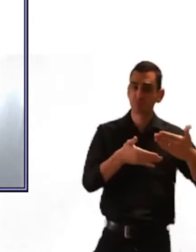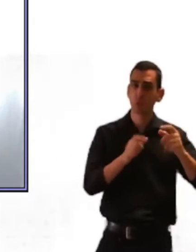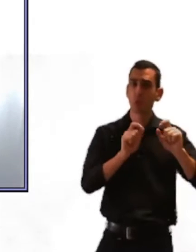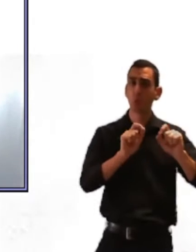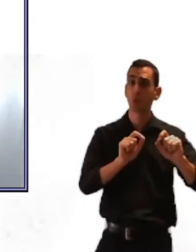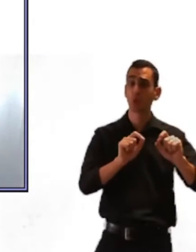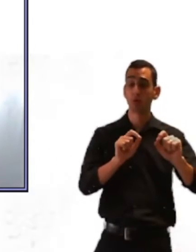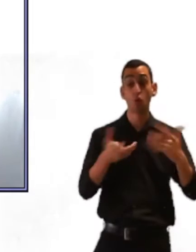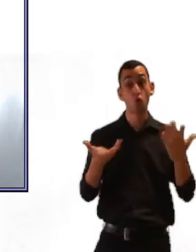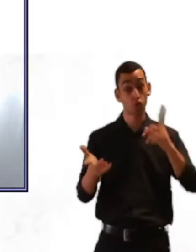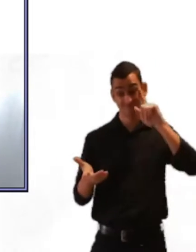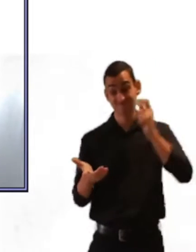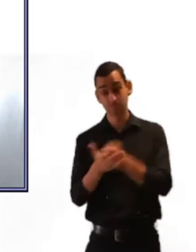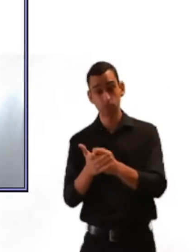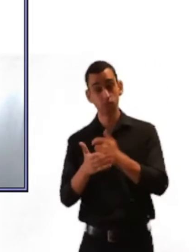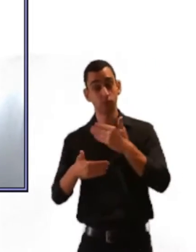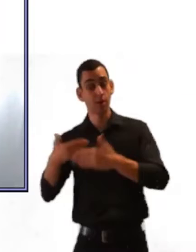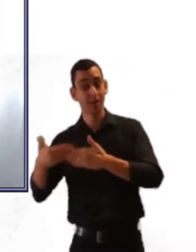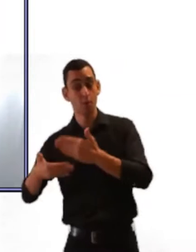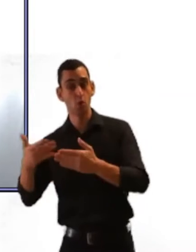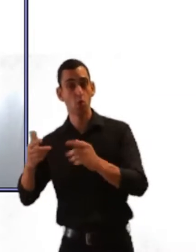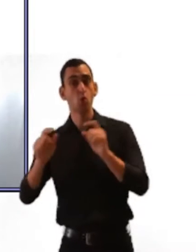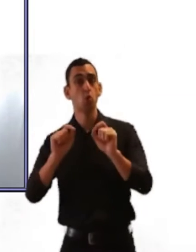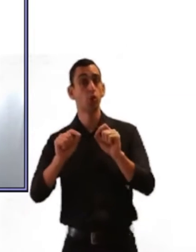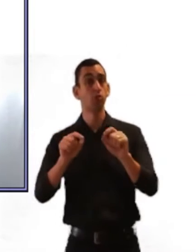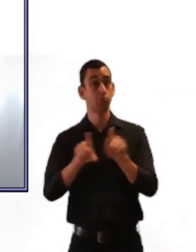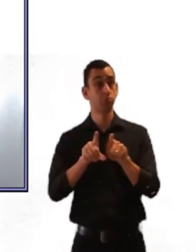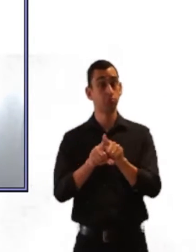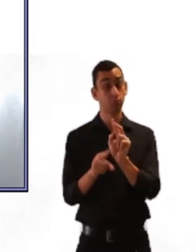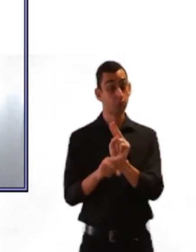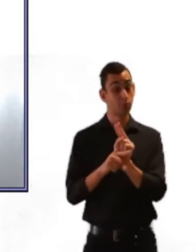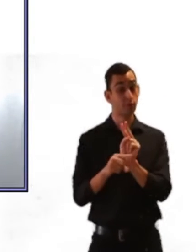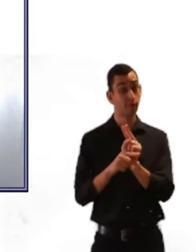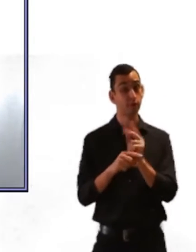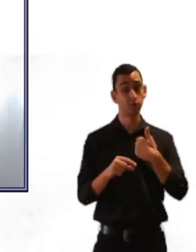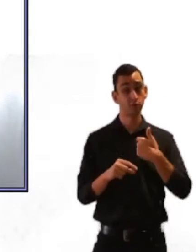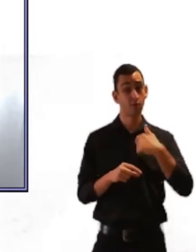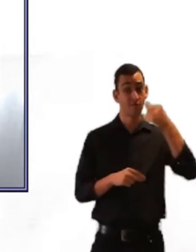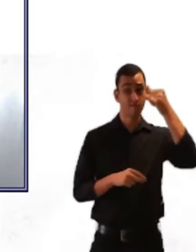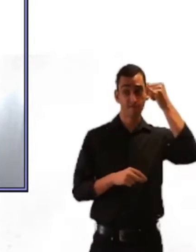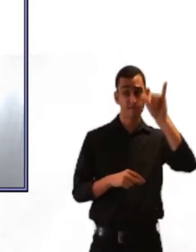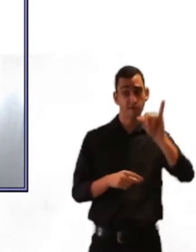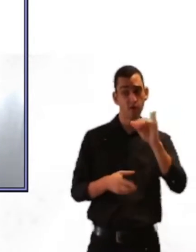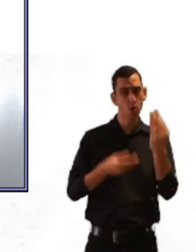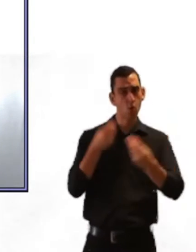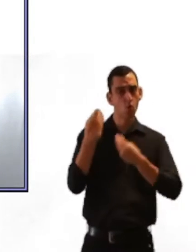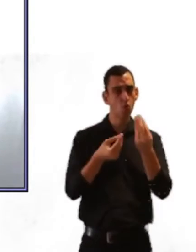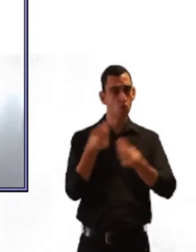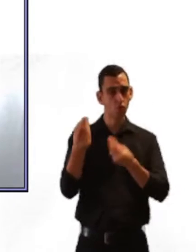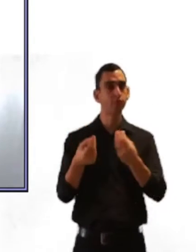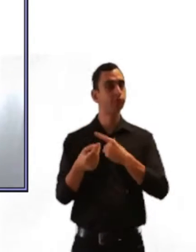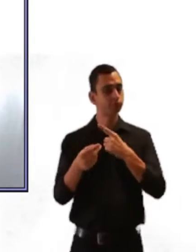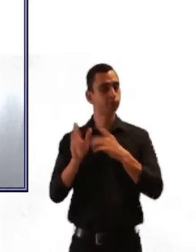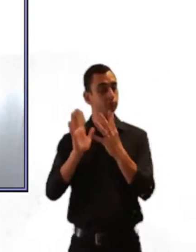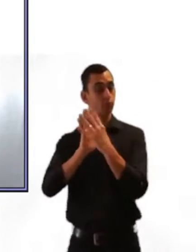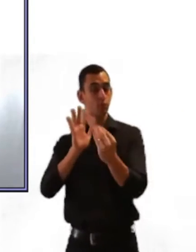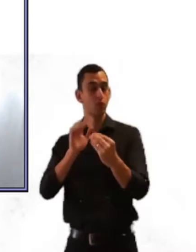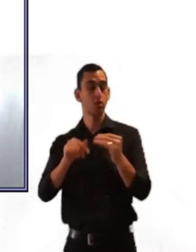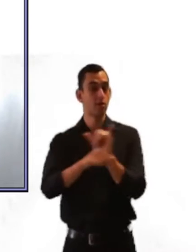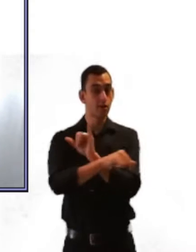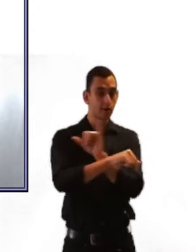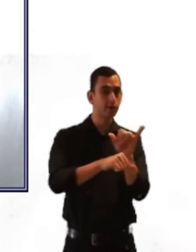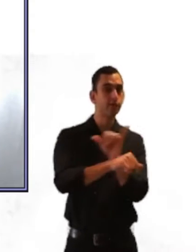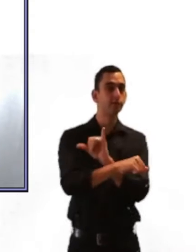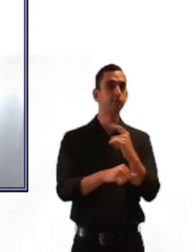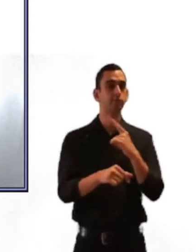preventivo, né, de tentar coibir ali uma determinada situação. Então, esse modelo estratégico também está presente